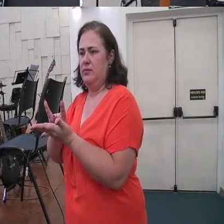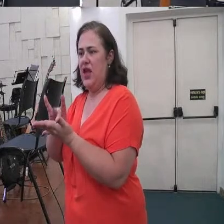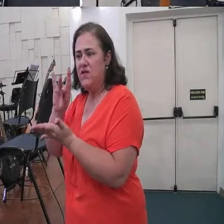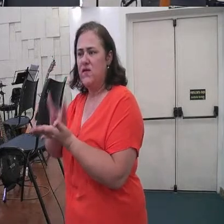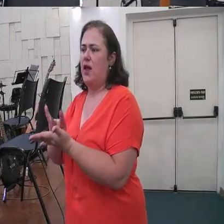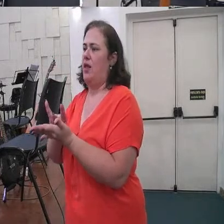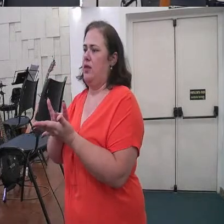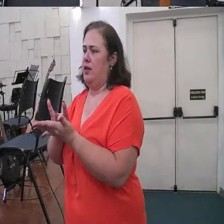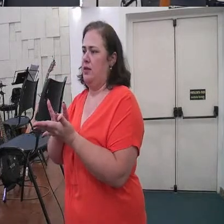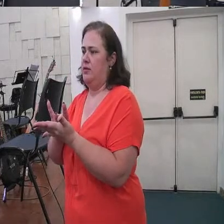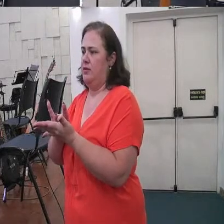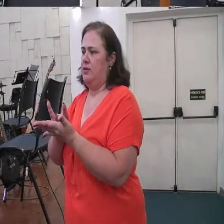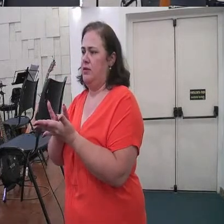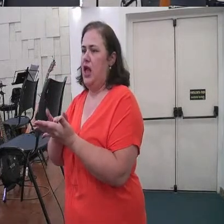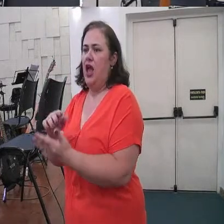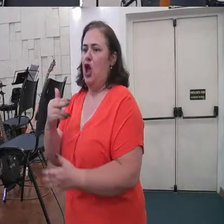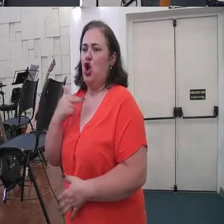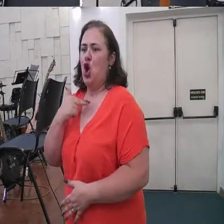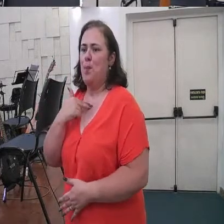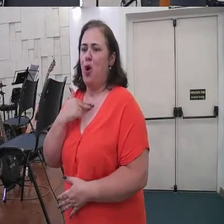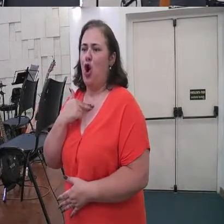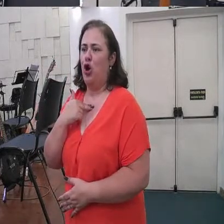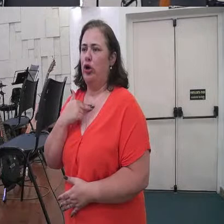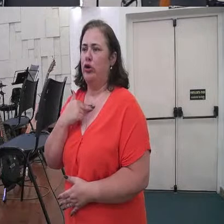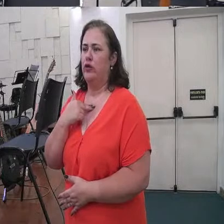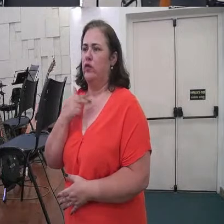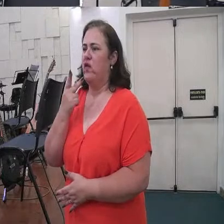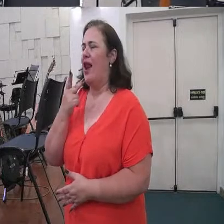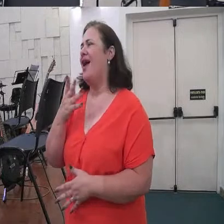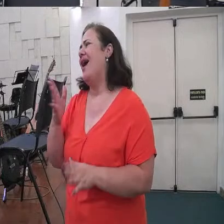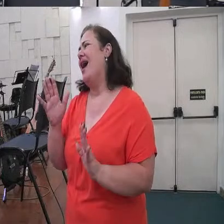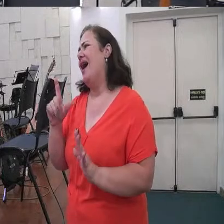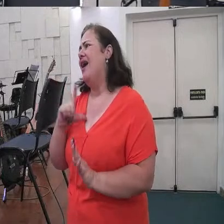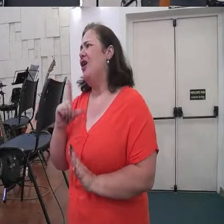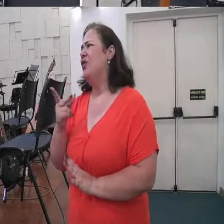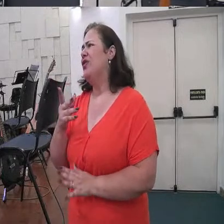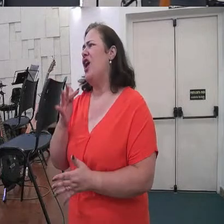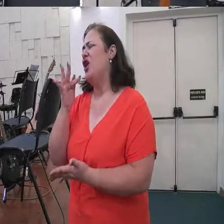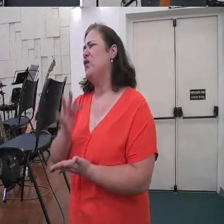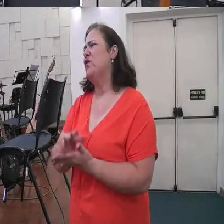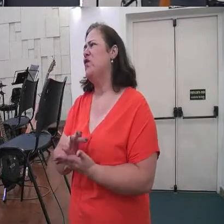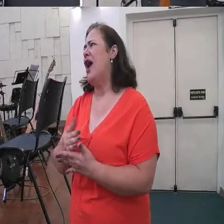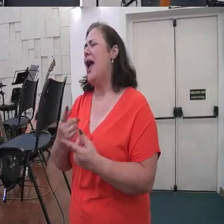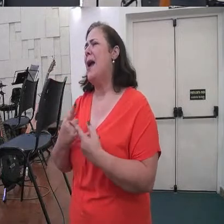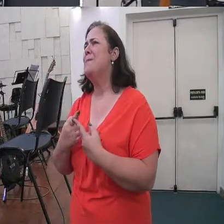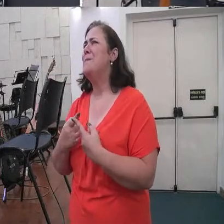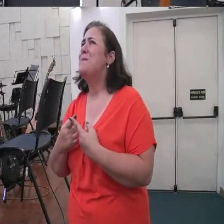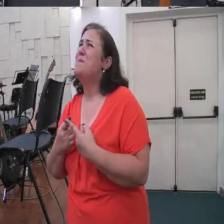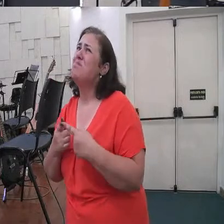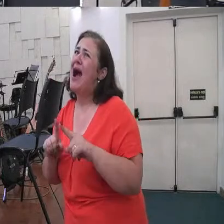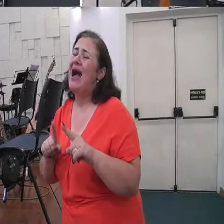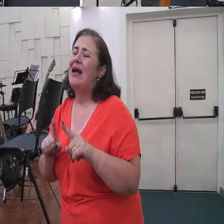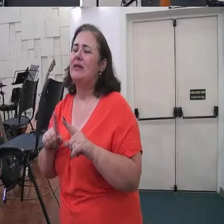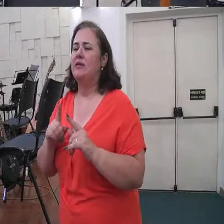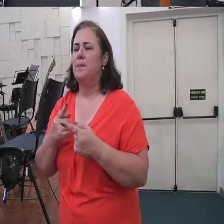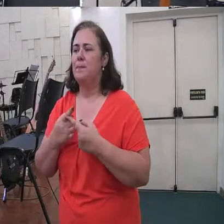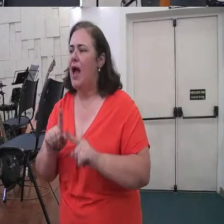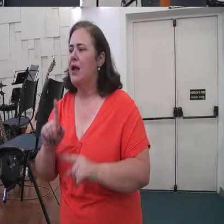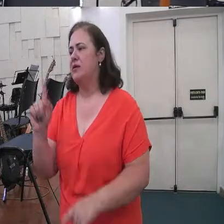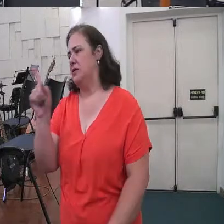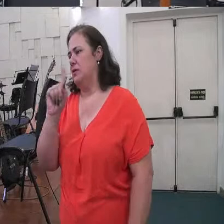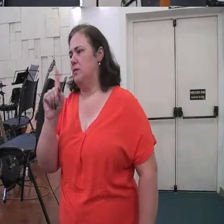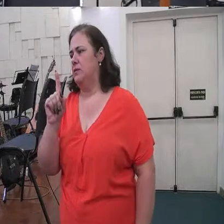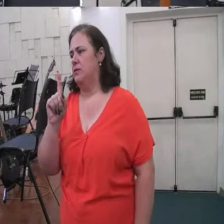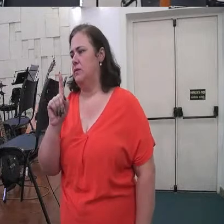dando a oportunidade de fazer uma reflexão acerca da nossa fé. Que tipo de fé nós temos professado?